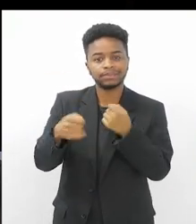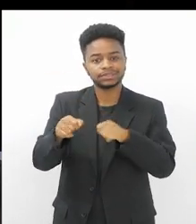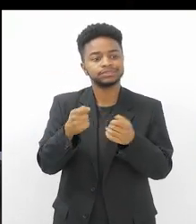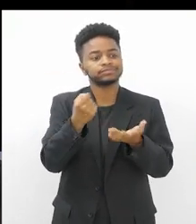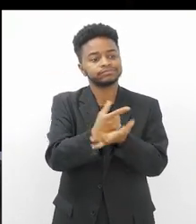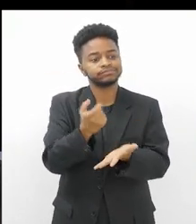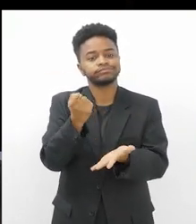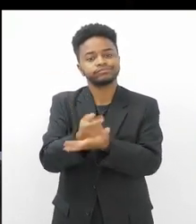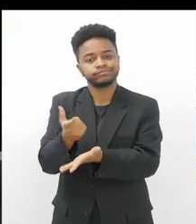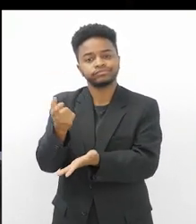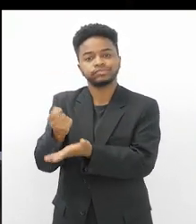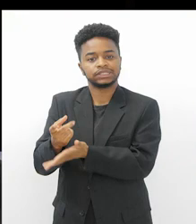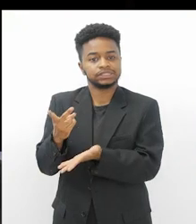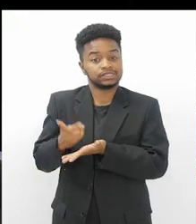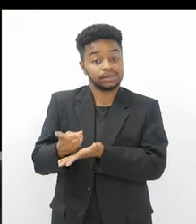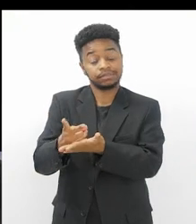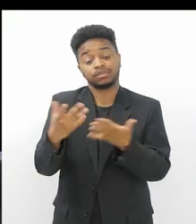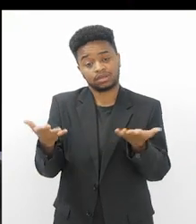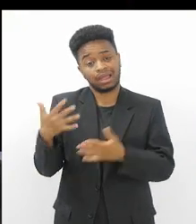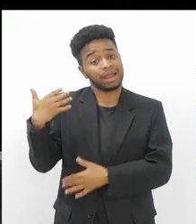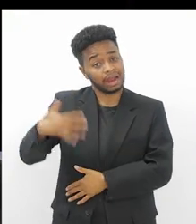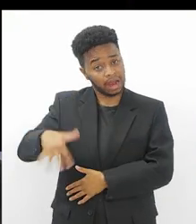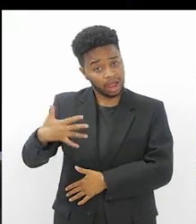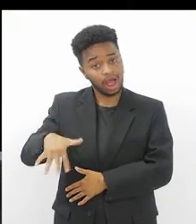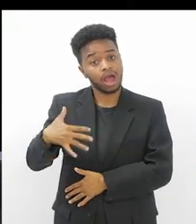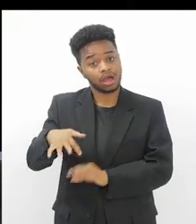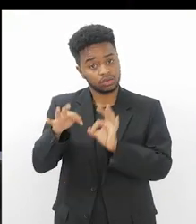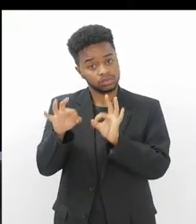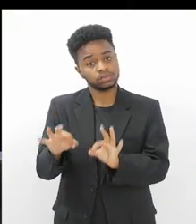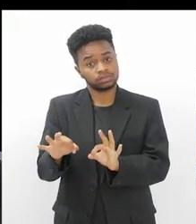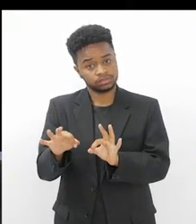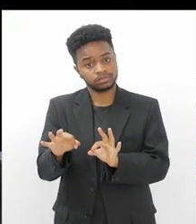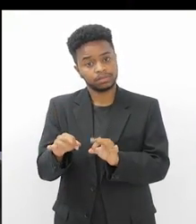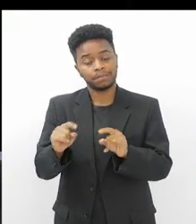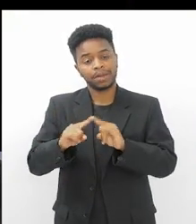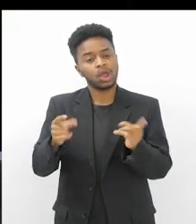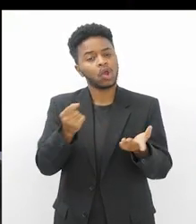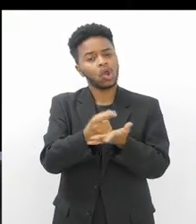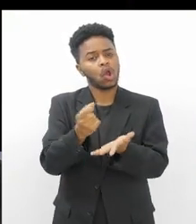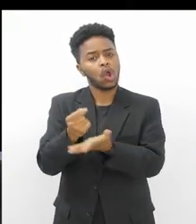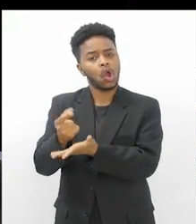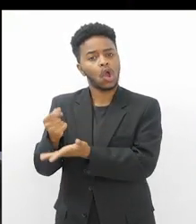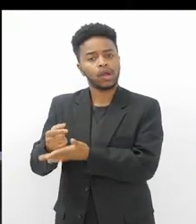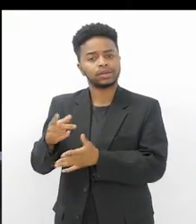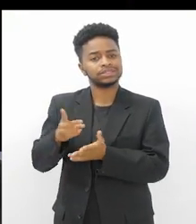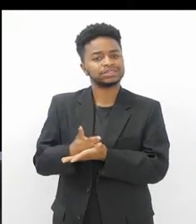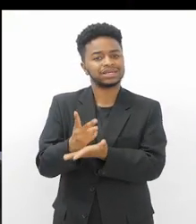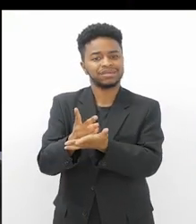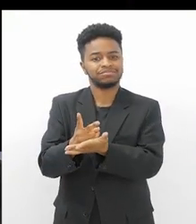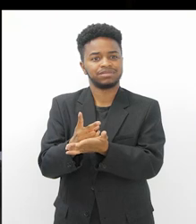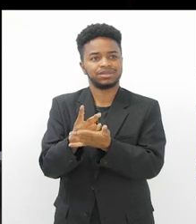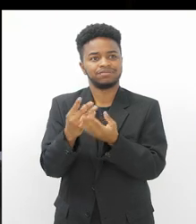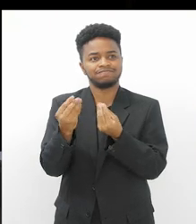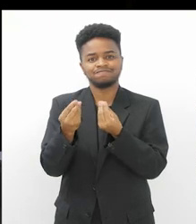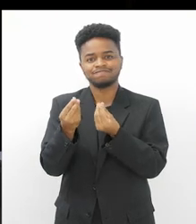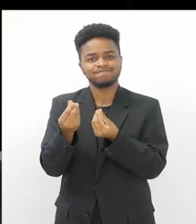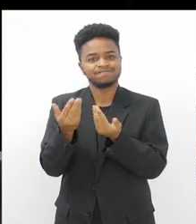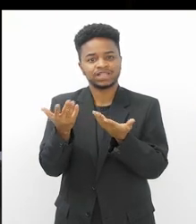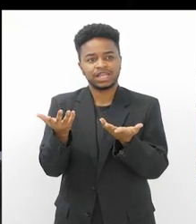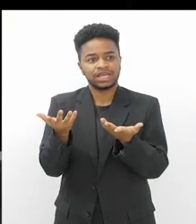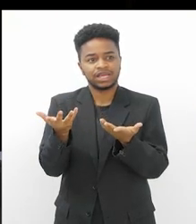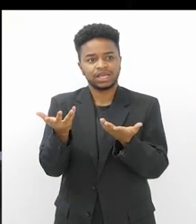Você teria que comprar frequentemente. E, além do preço ser caro, comprar